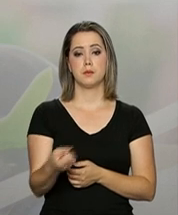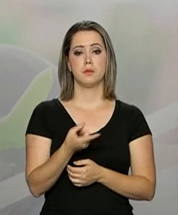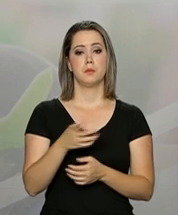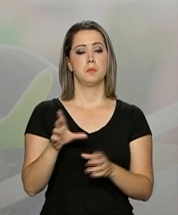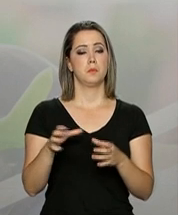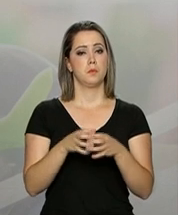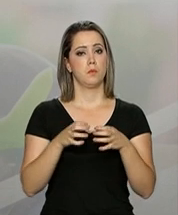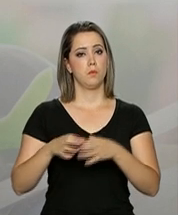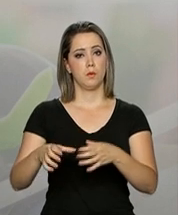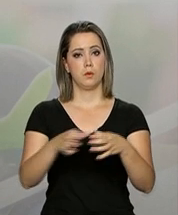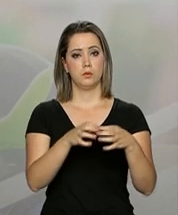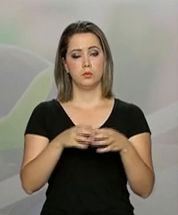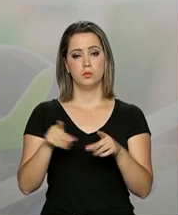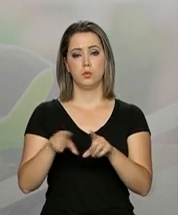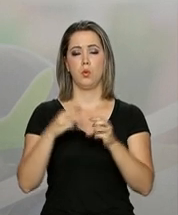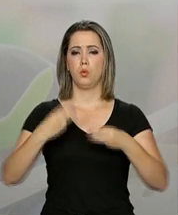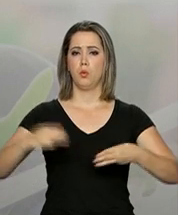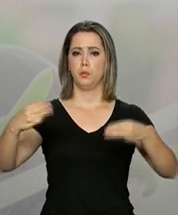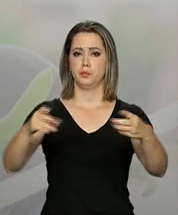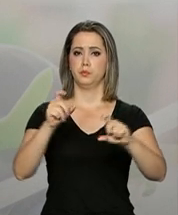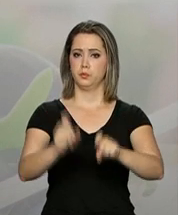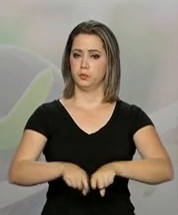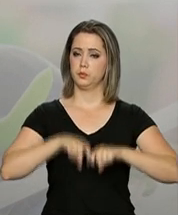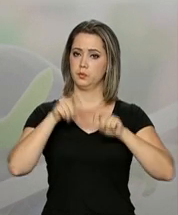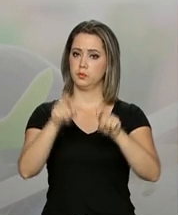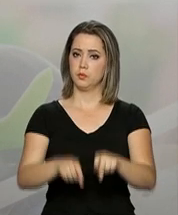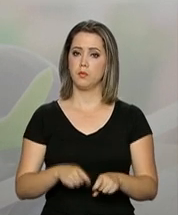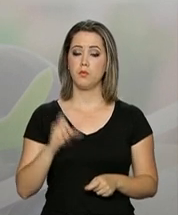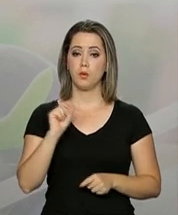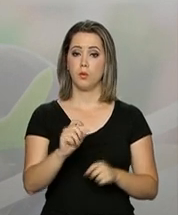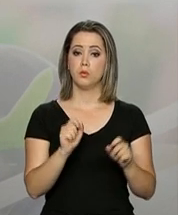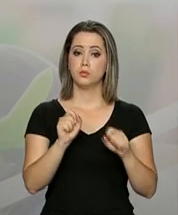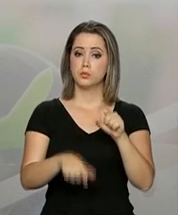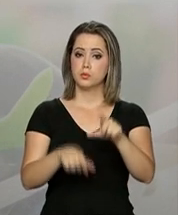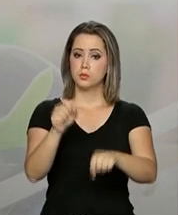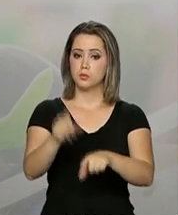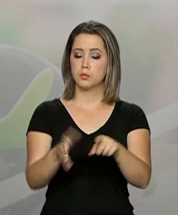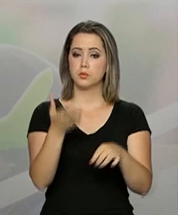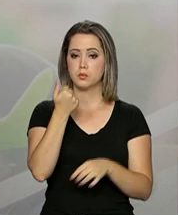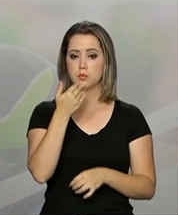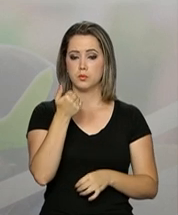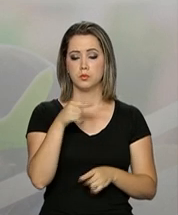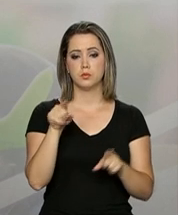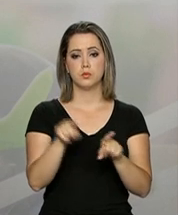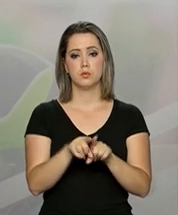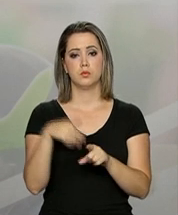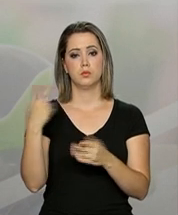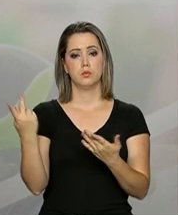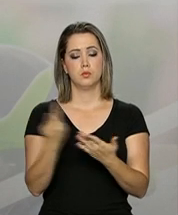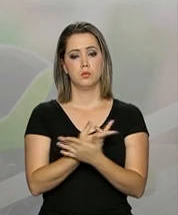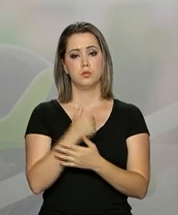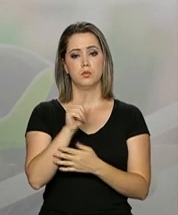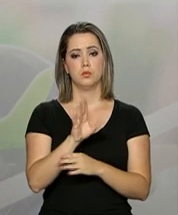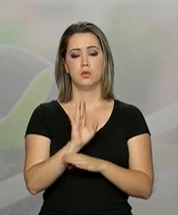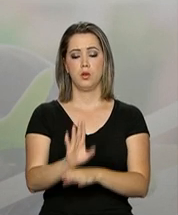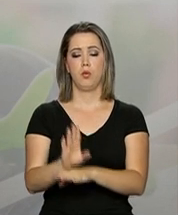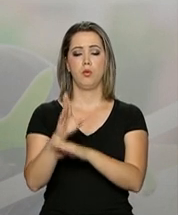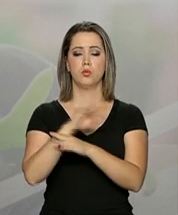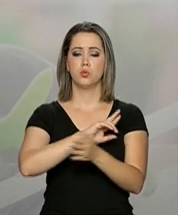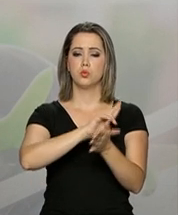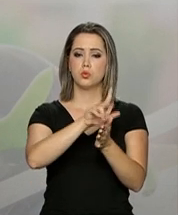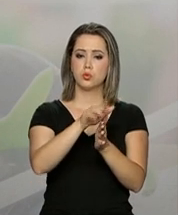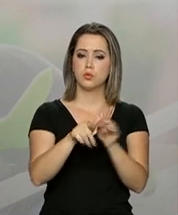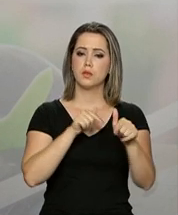unidades registradas no Ministério da Agricultura a produção de alimentos orgânicos no Brasil conta com o apoio de